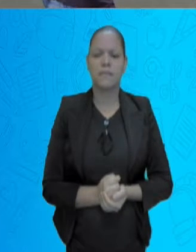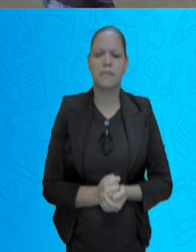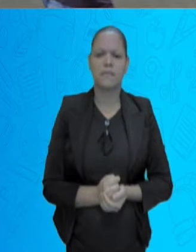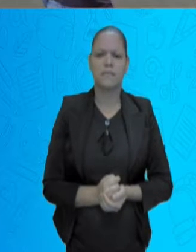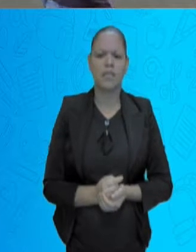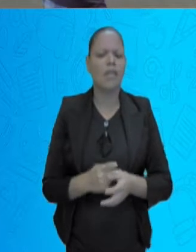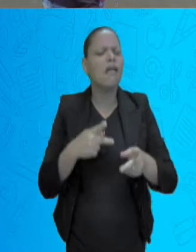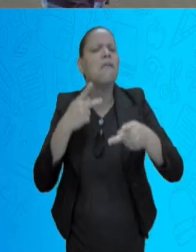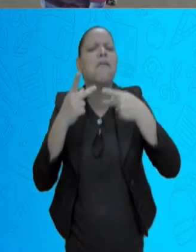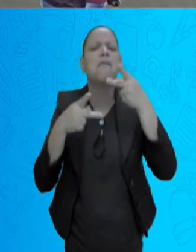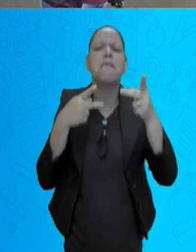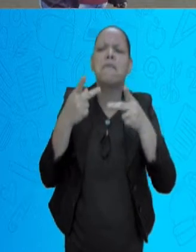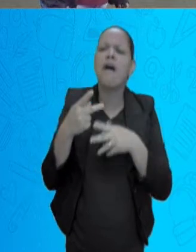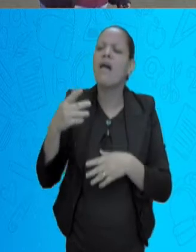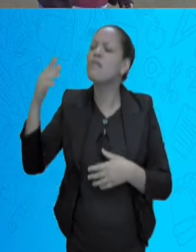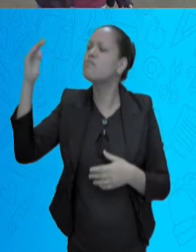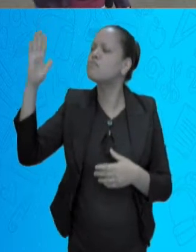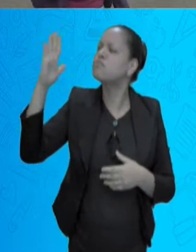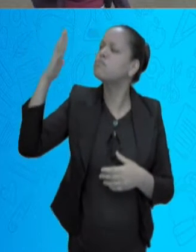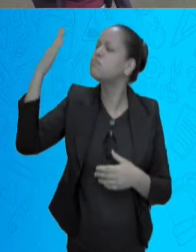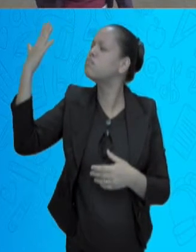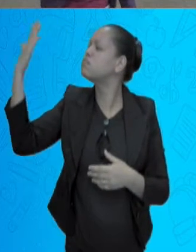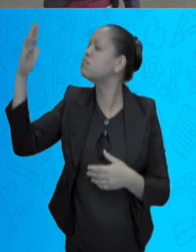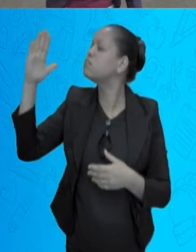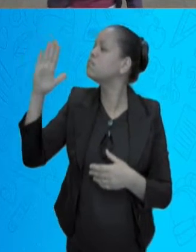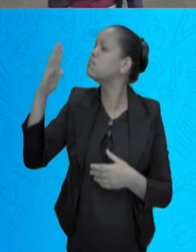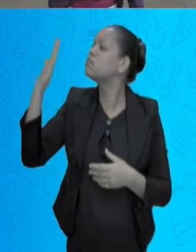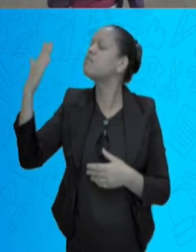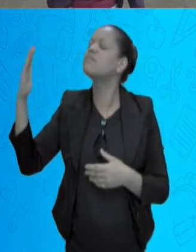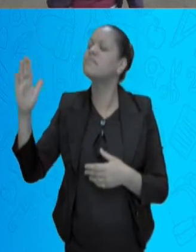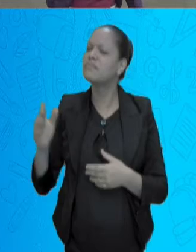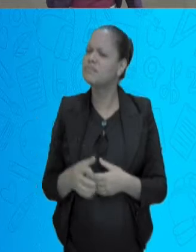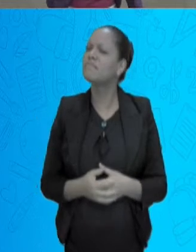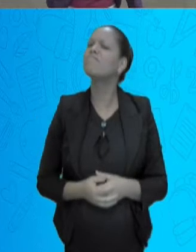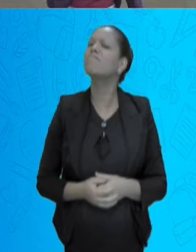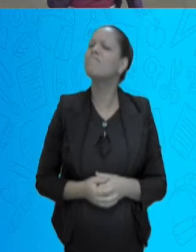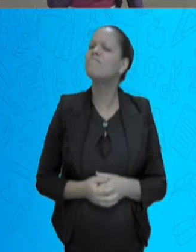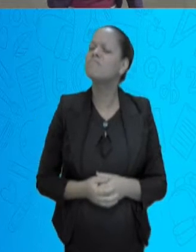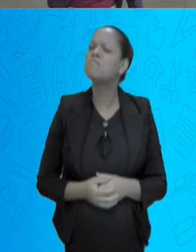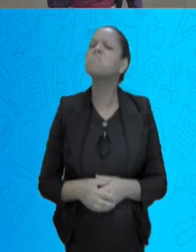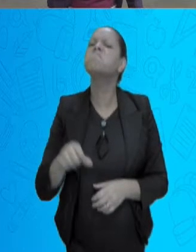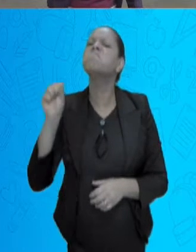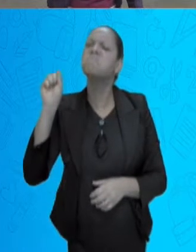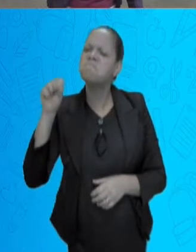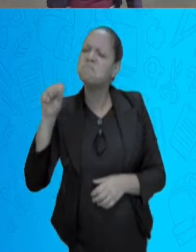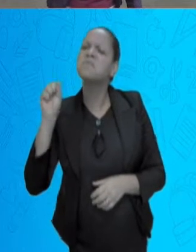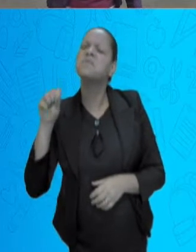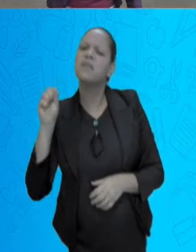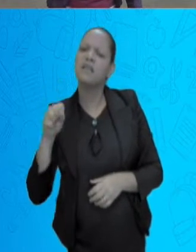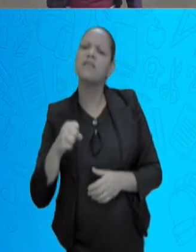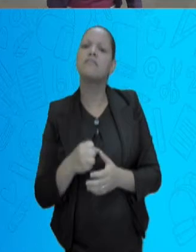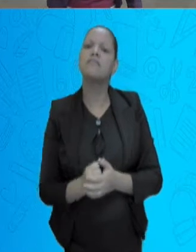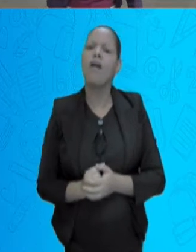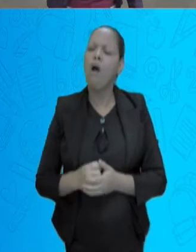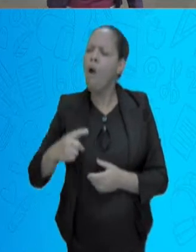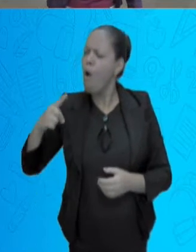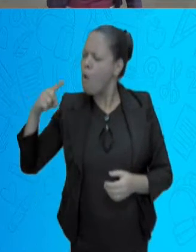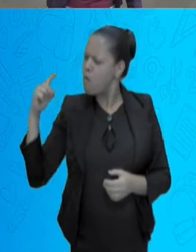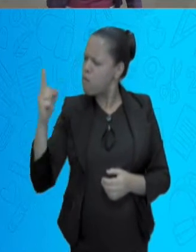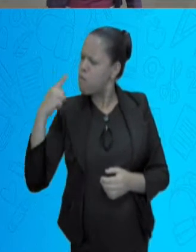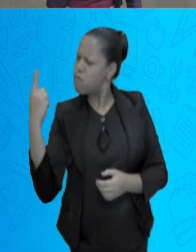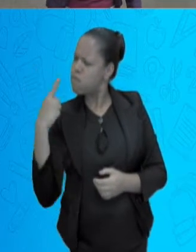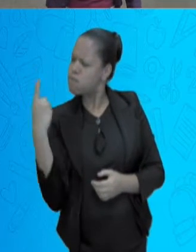do clima? Ele fala do clima, fala do ciclone, de ventos,